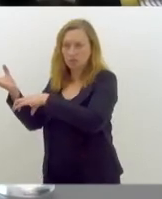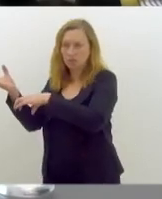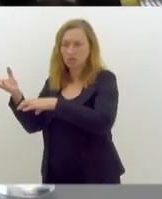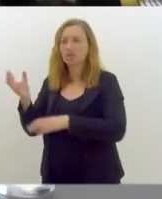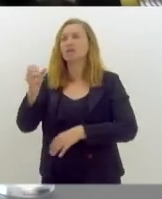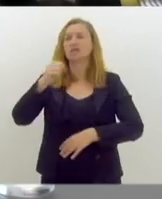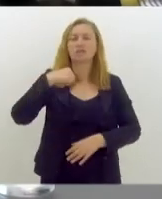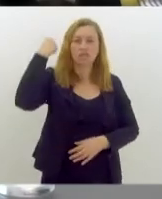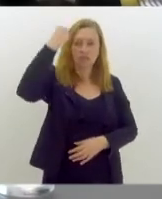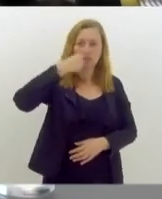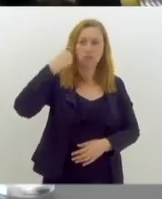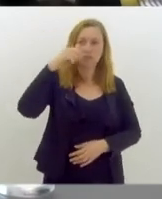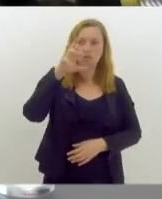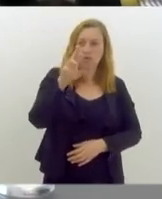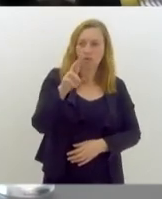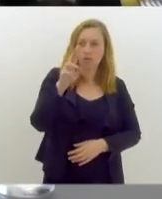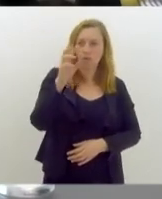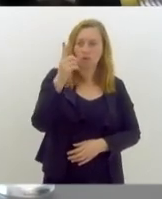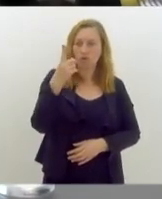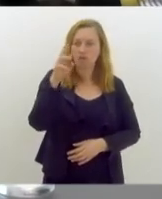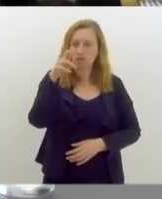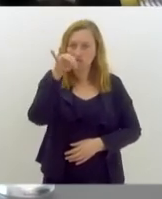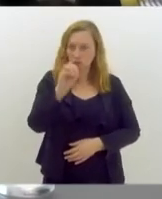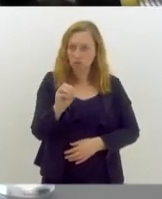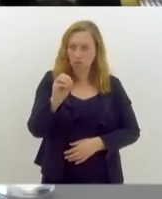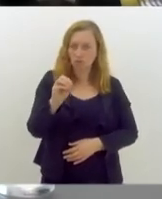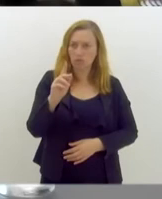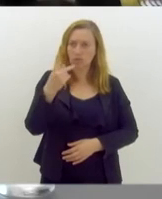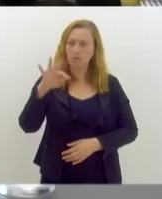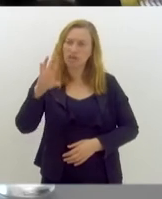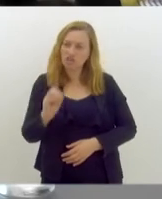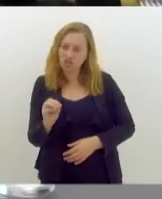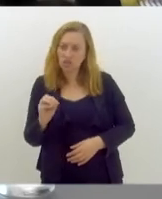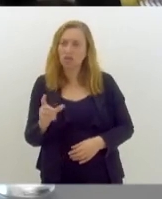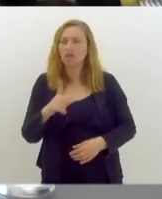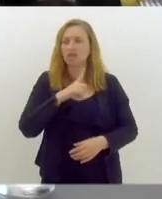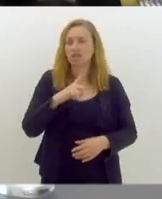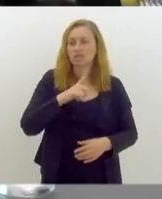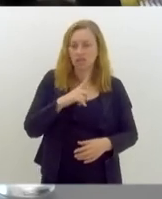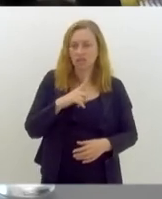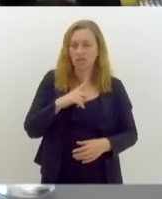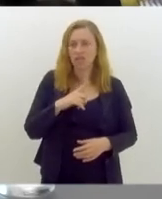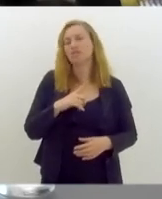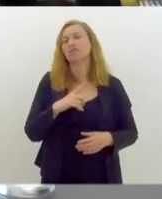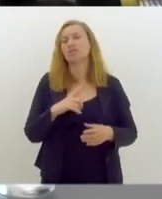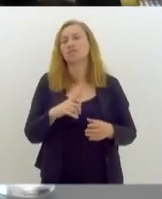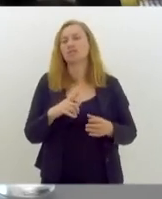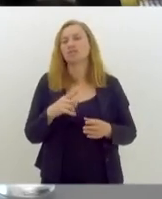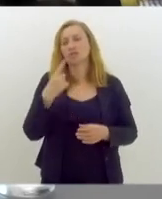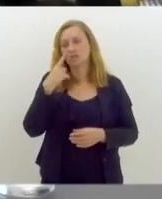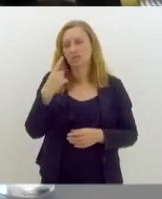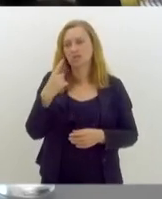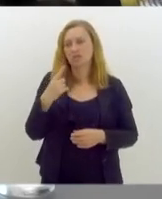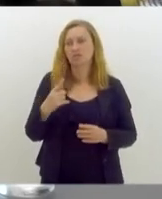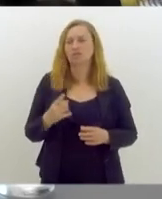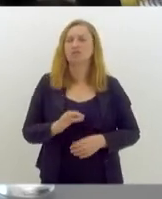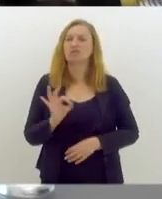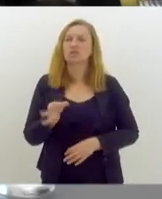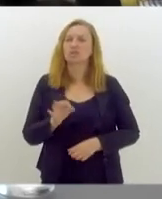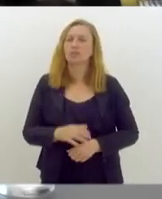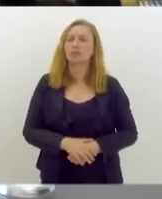Rodrigo Pacheco para o congresso tem uma provocação formal dessa parlamentar e por último